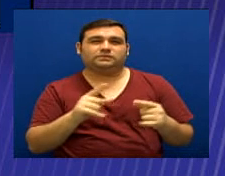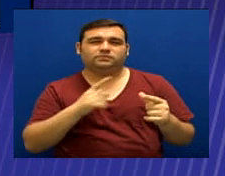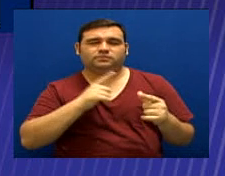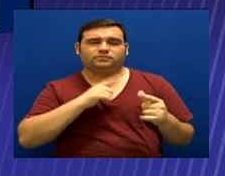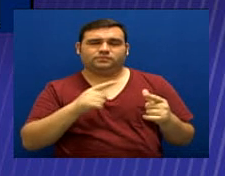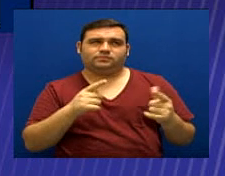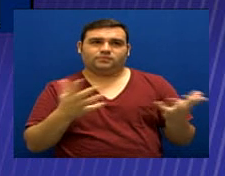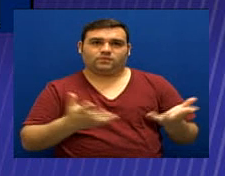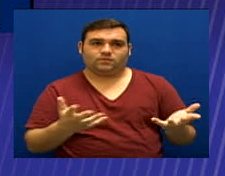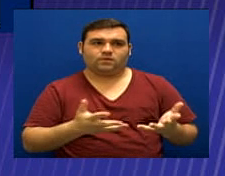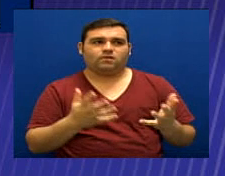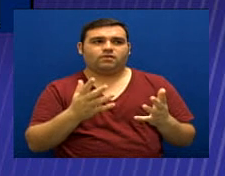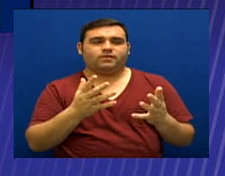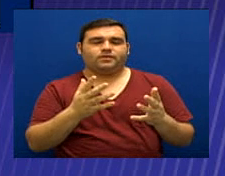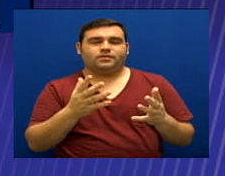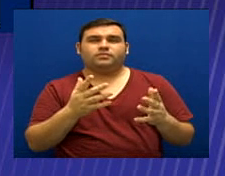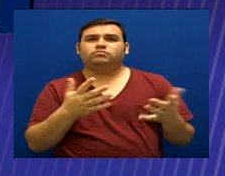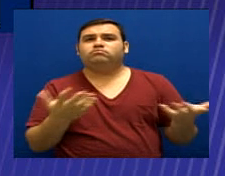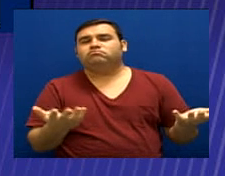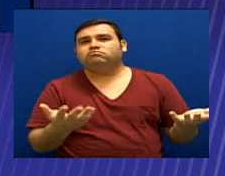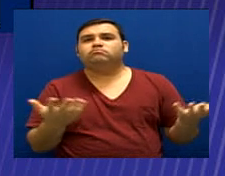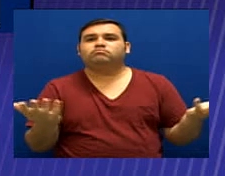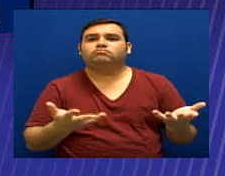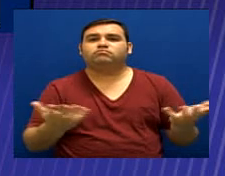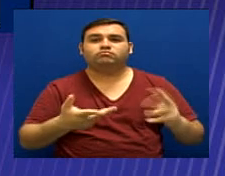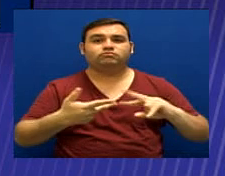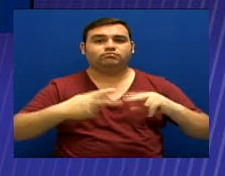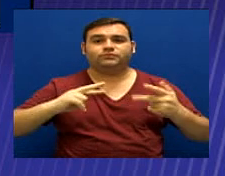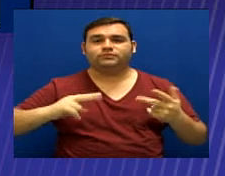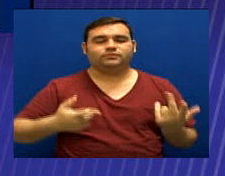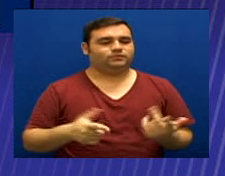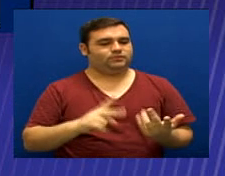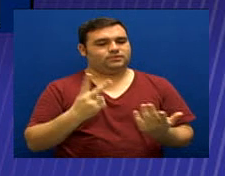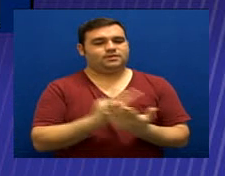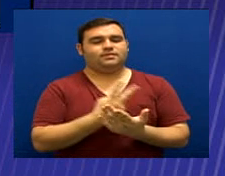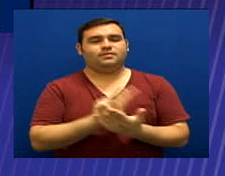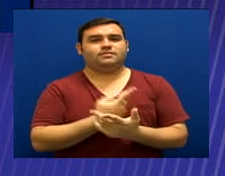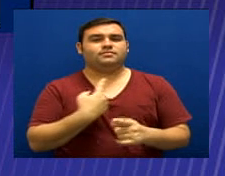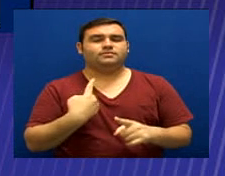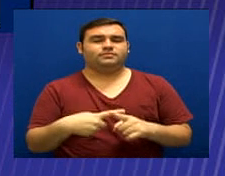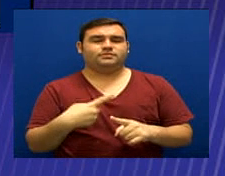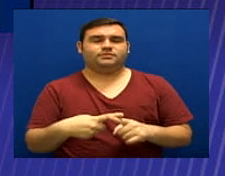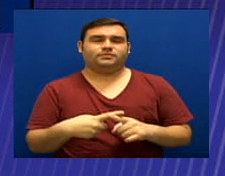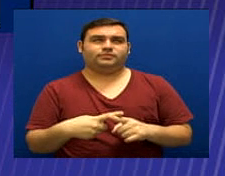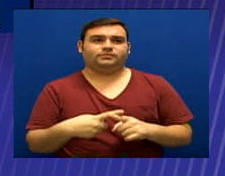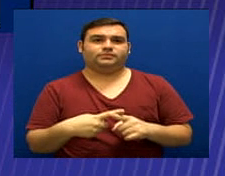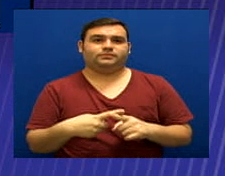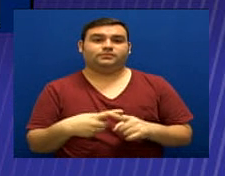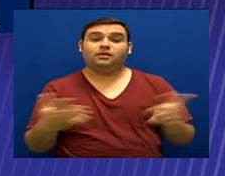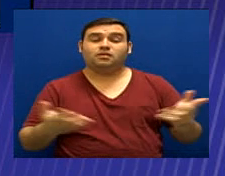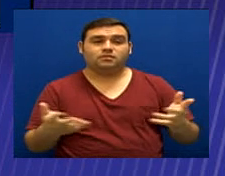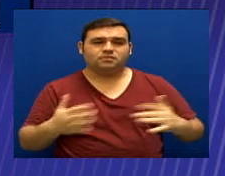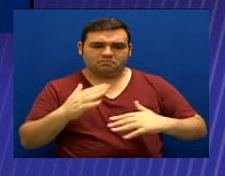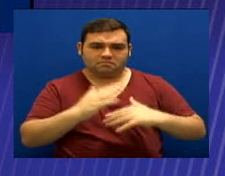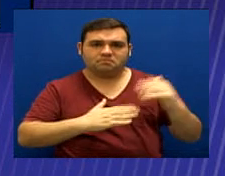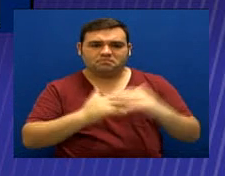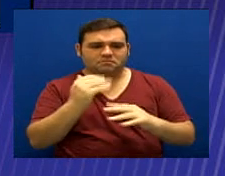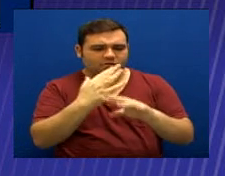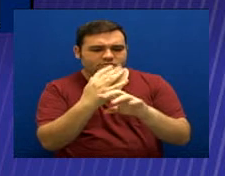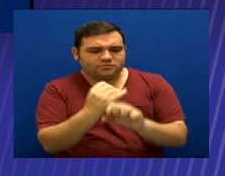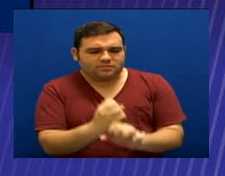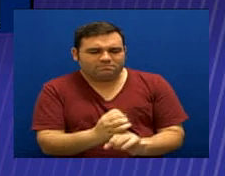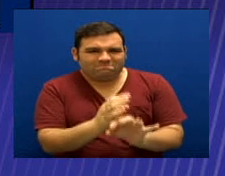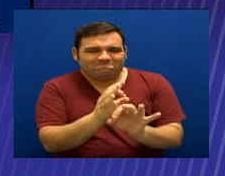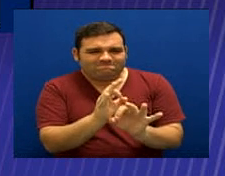nessa questão do resultado nominal ele distorce completamente porque aqui é uma uma metodologia de cálculo